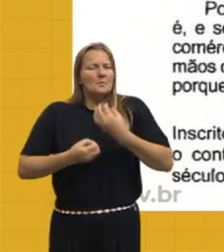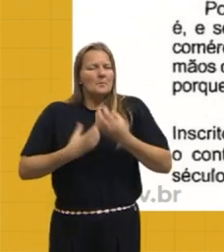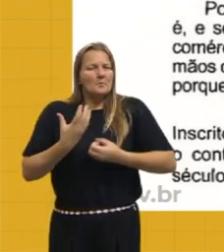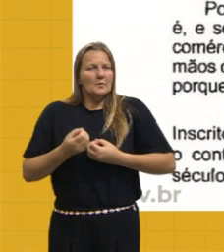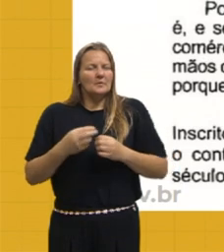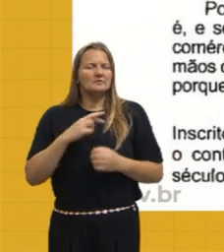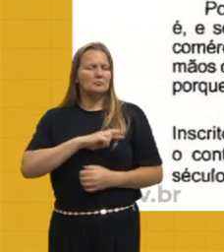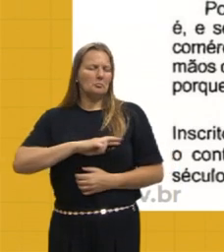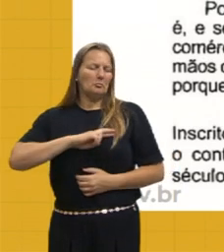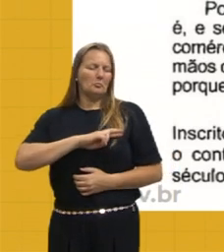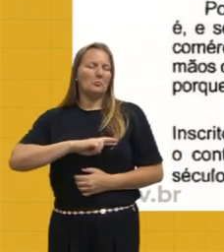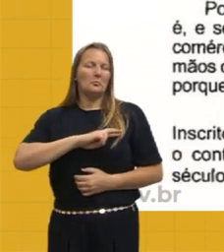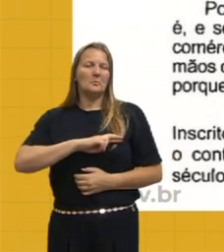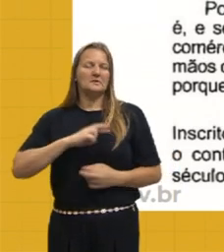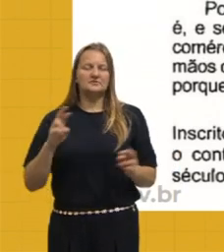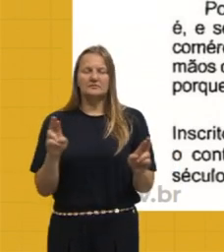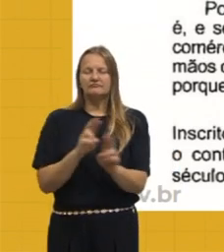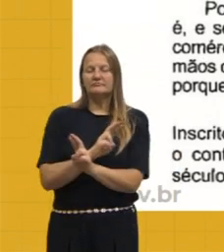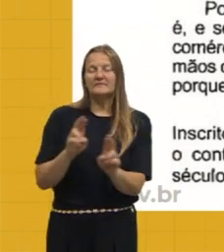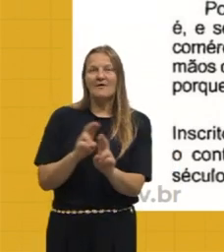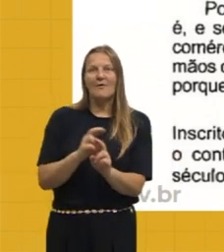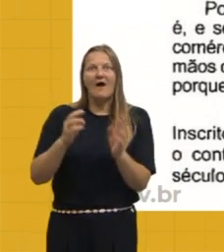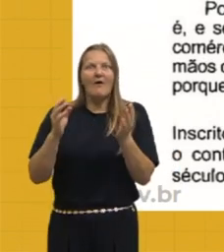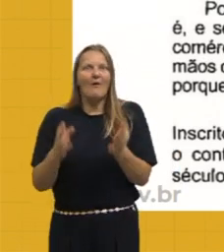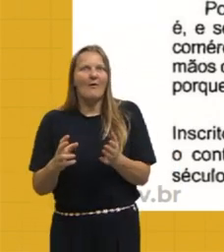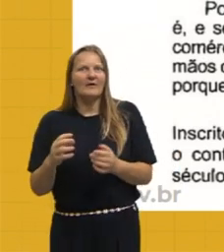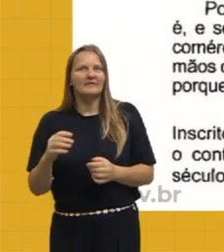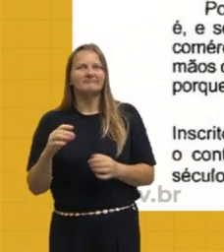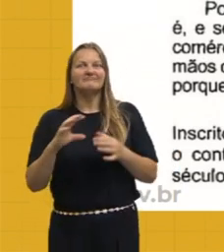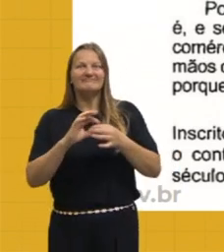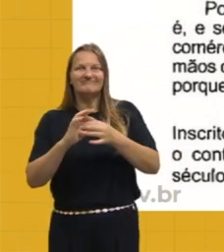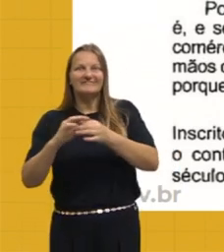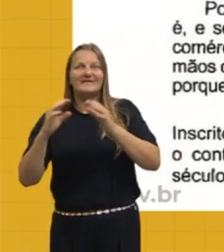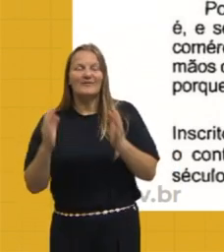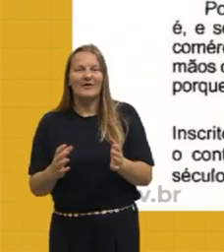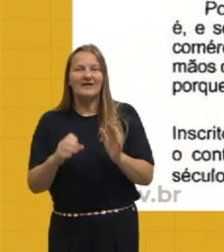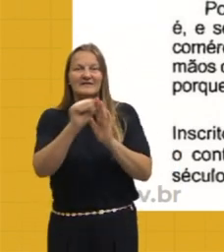dias atuais falou sobre a prosa no final do século 19